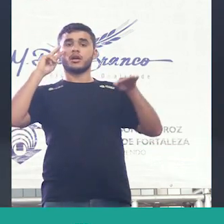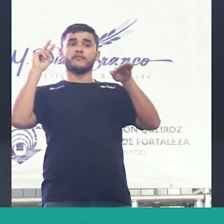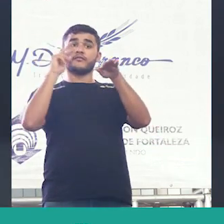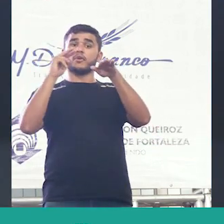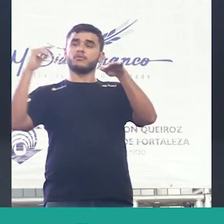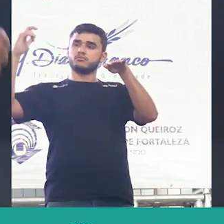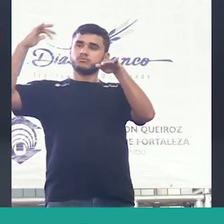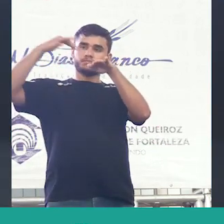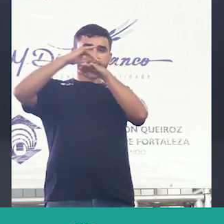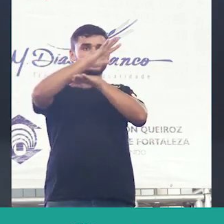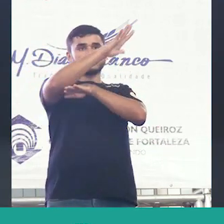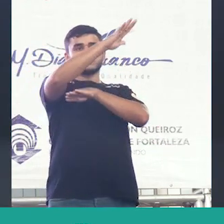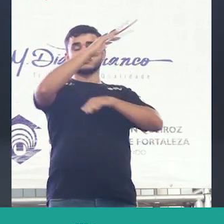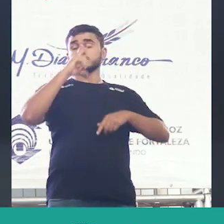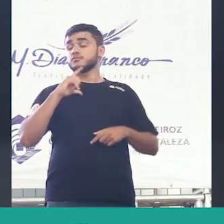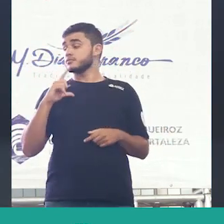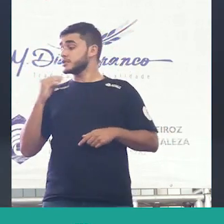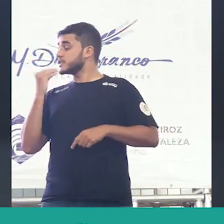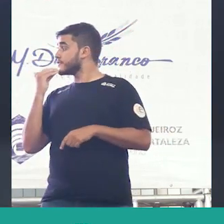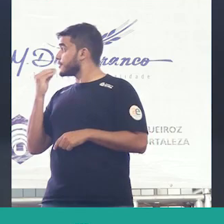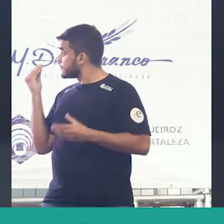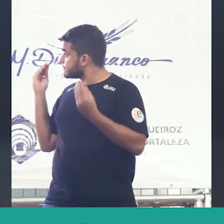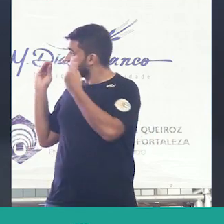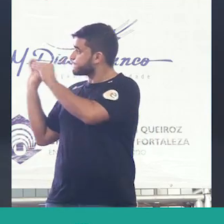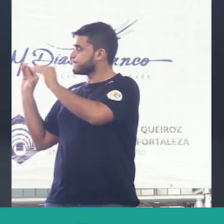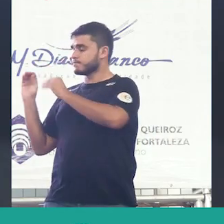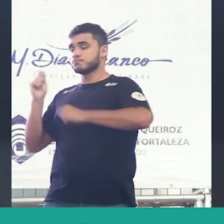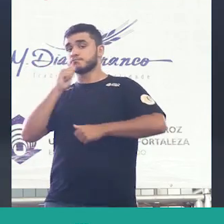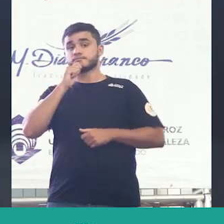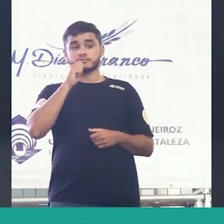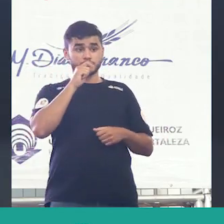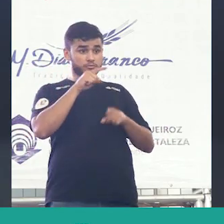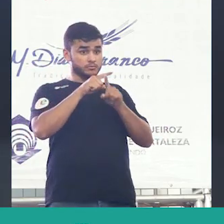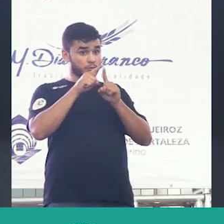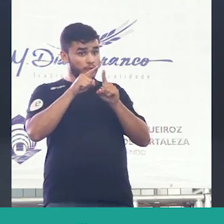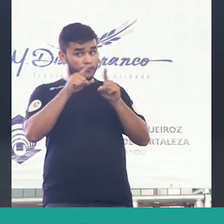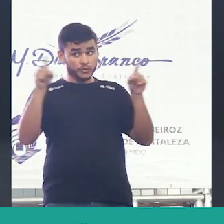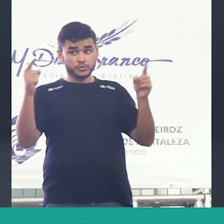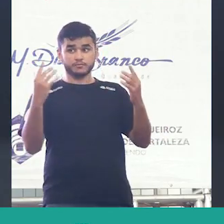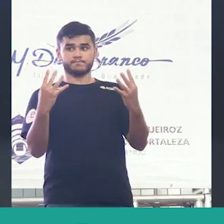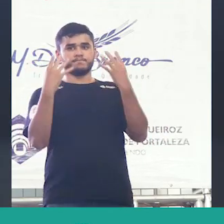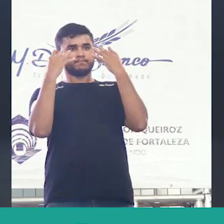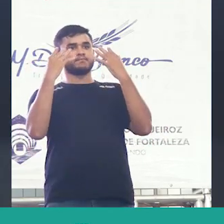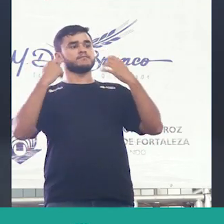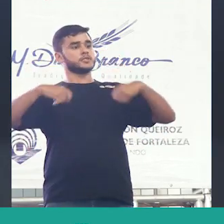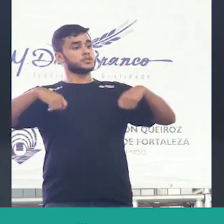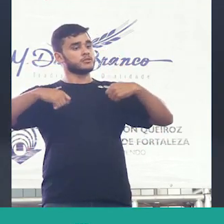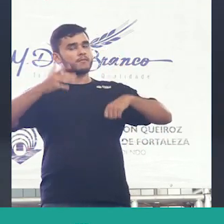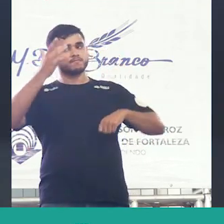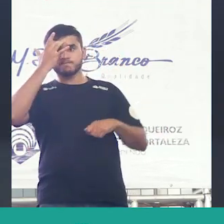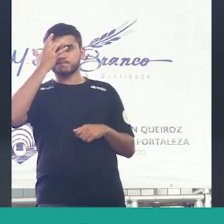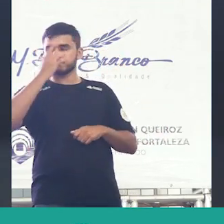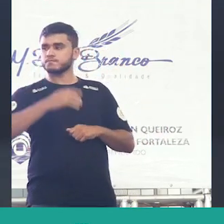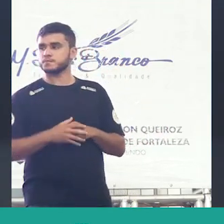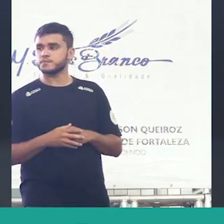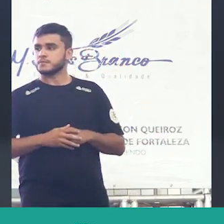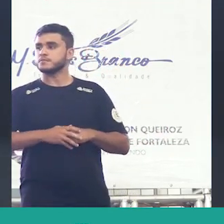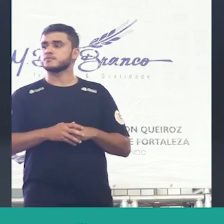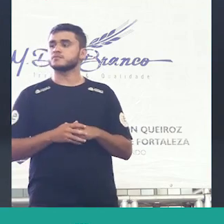refletidos? Pessoal, não coloquei, mas era para eu ter colocado. Então quero a concentração acima do normal agora. Preste